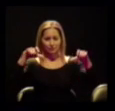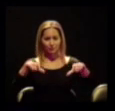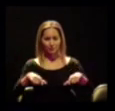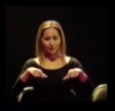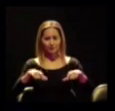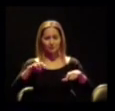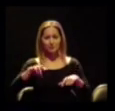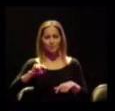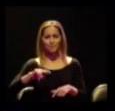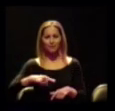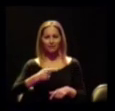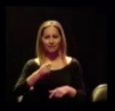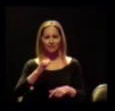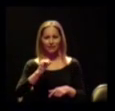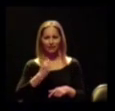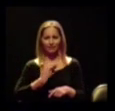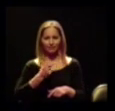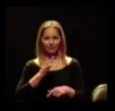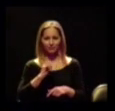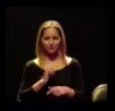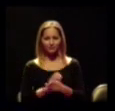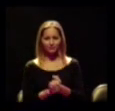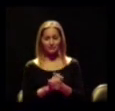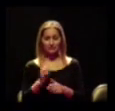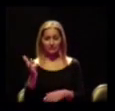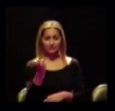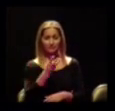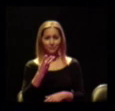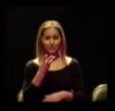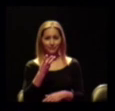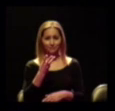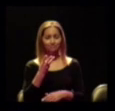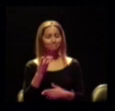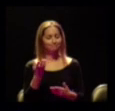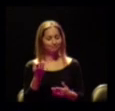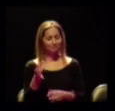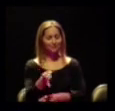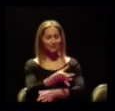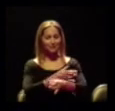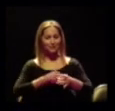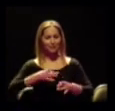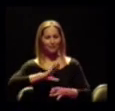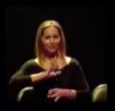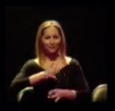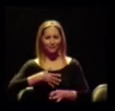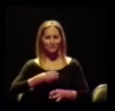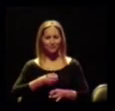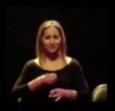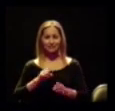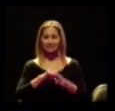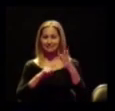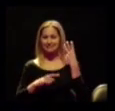desportivo das Manteigadas. Eles são três, são campeões do mundo, são